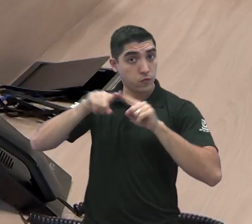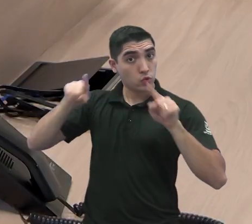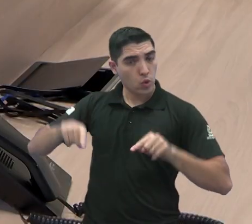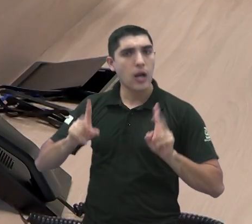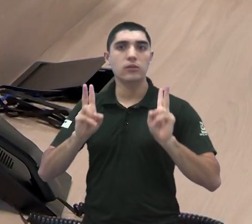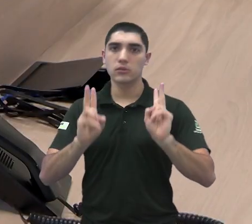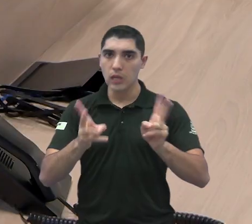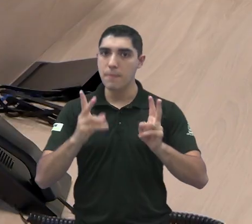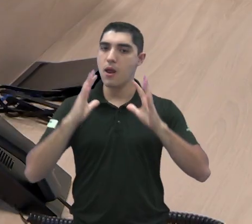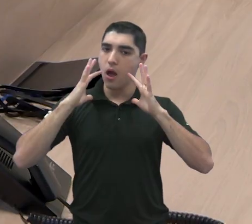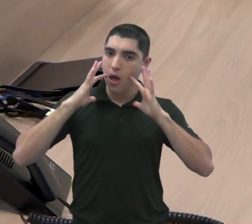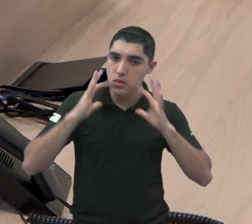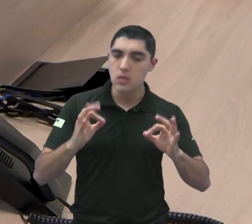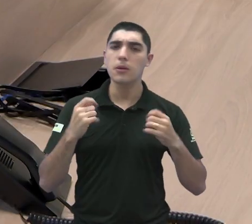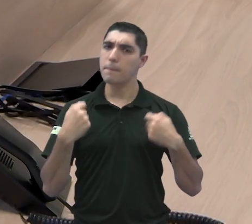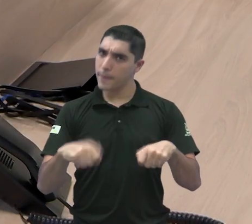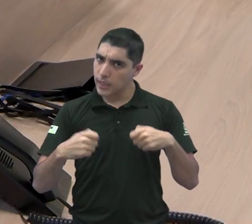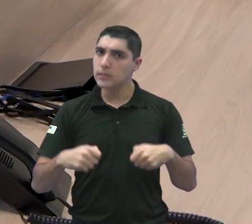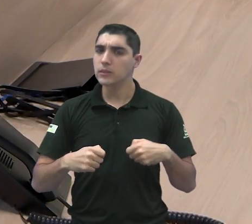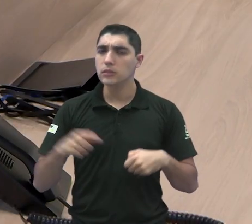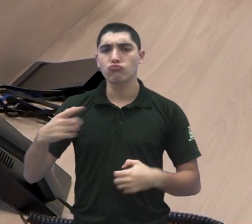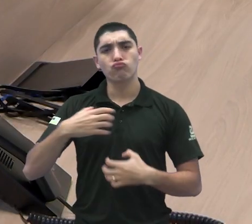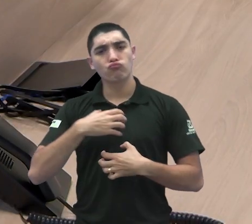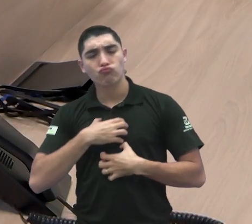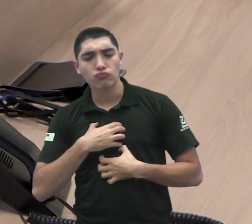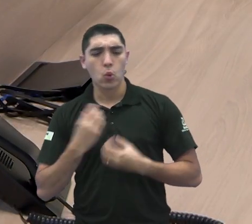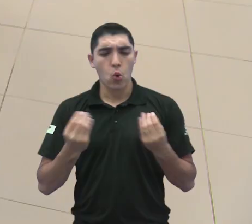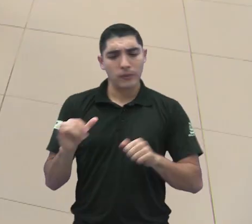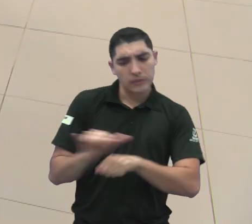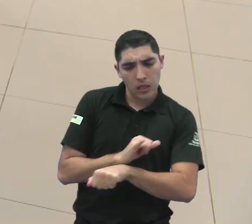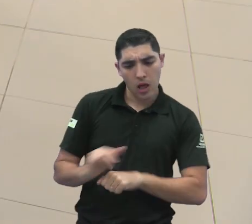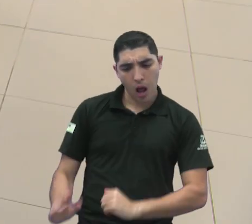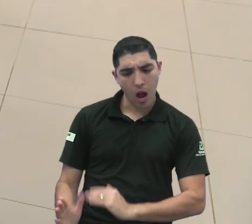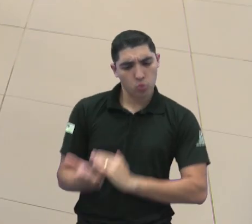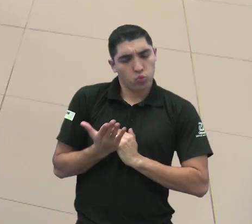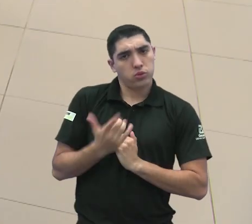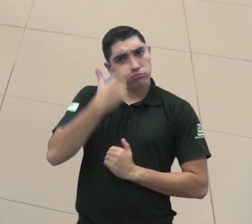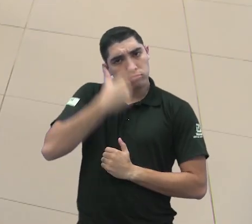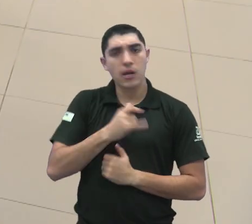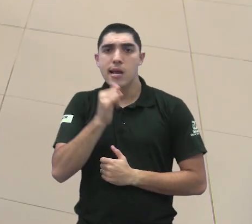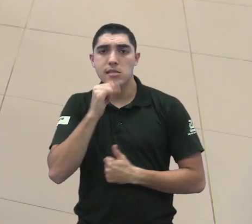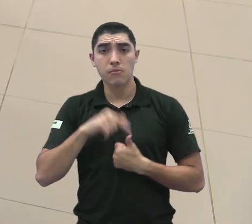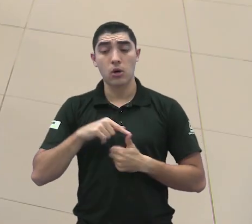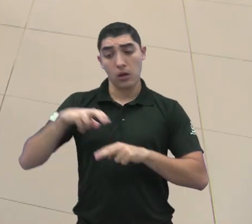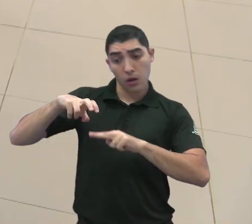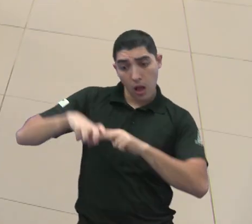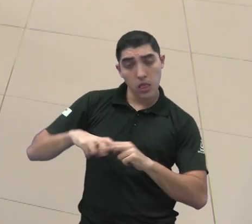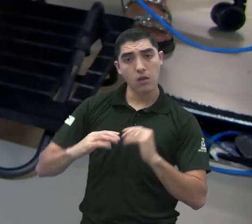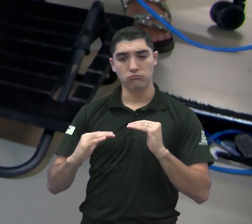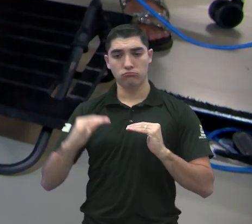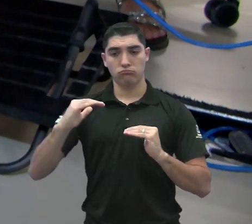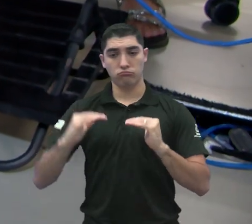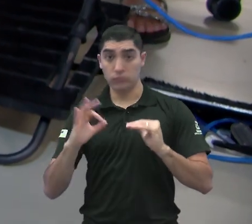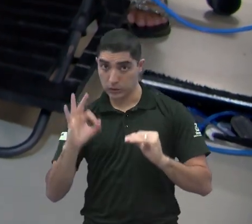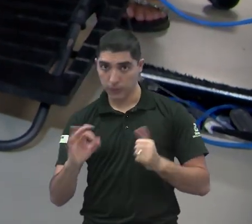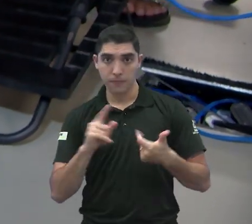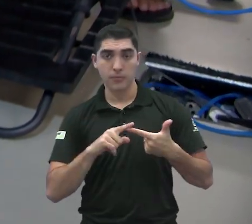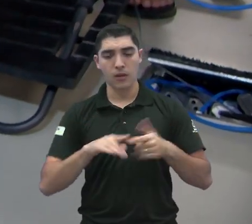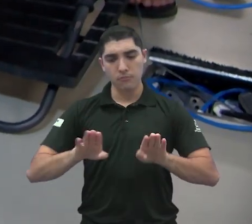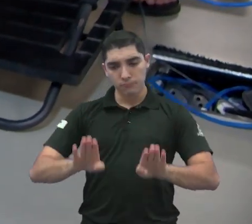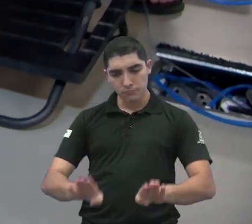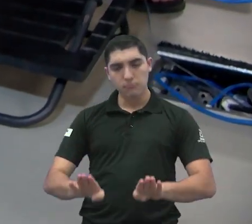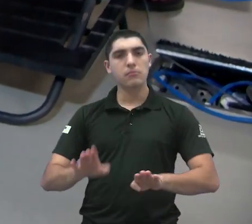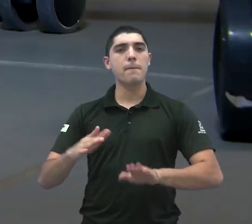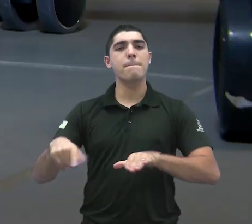E o colaborador também pode estar atento a alguns passos simples durante a rotina para auxiliar na prevenção. Regular a altura